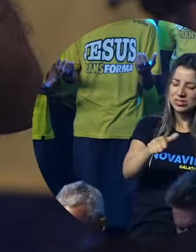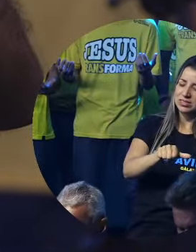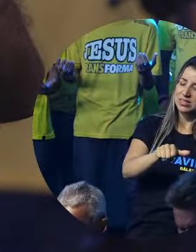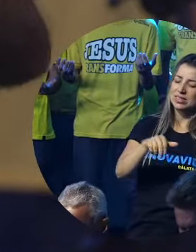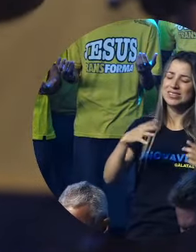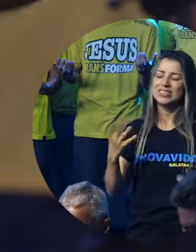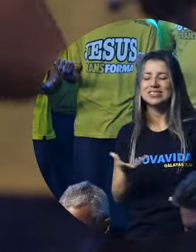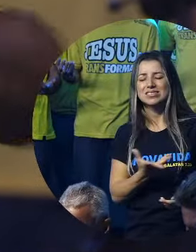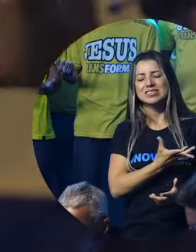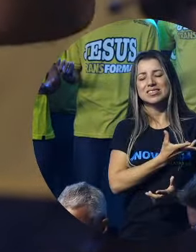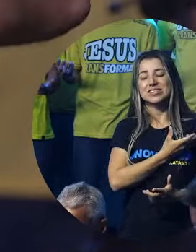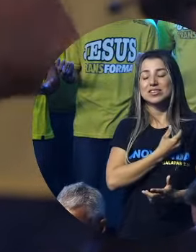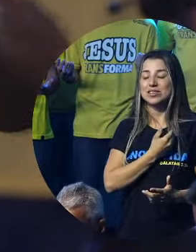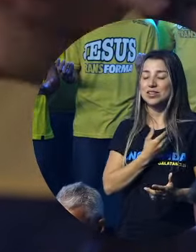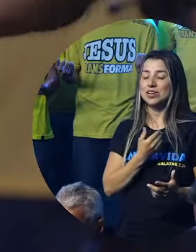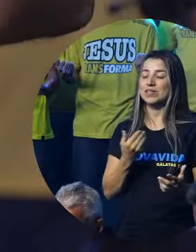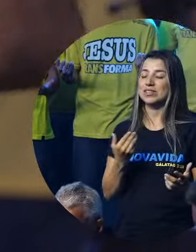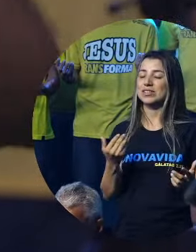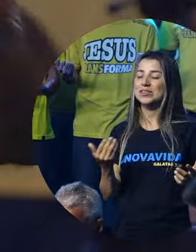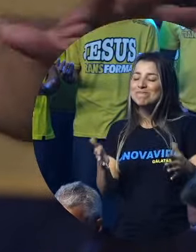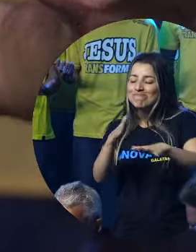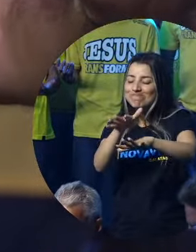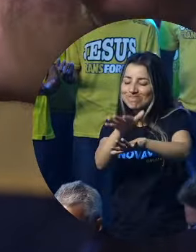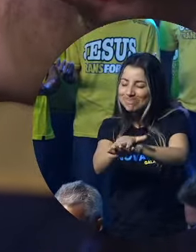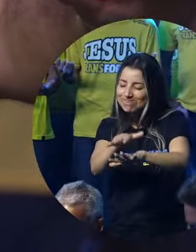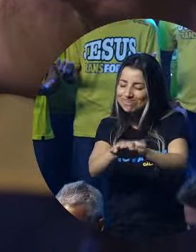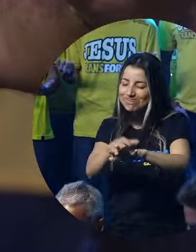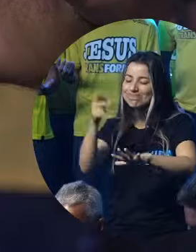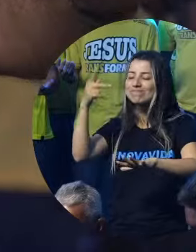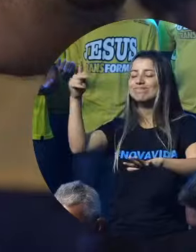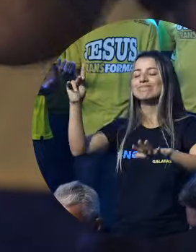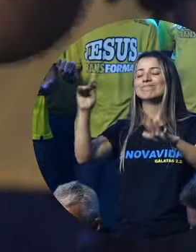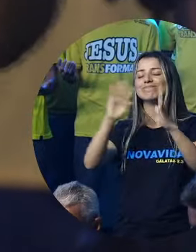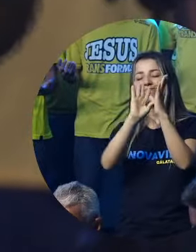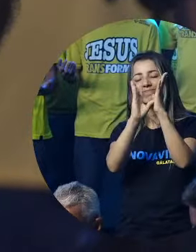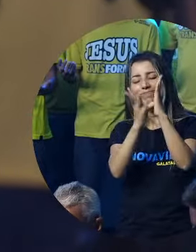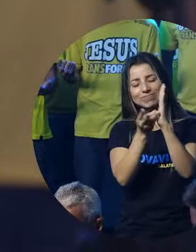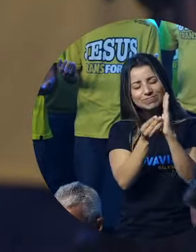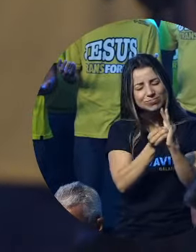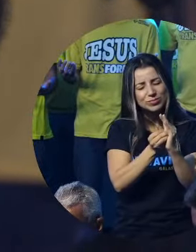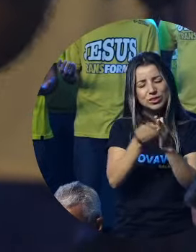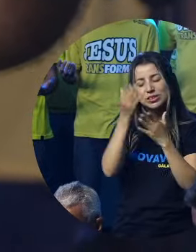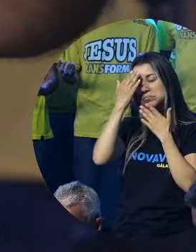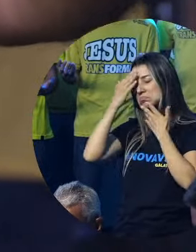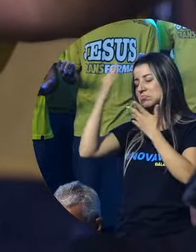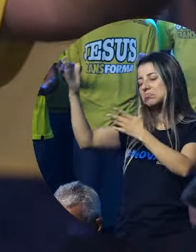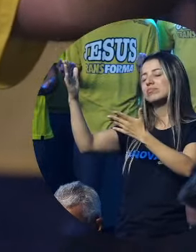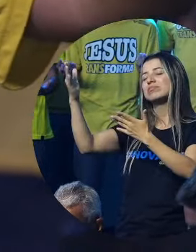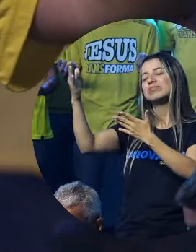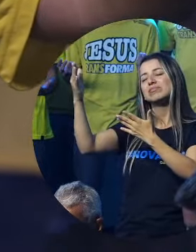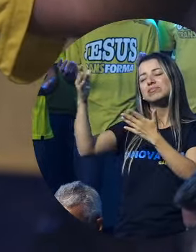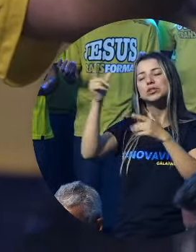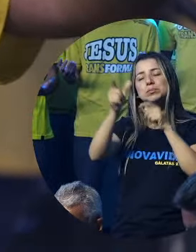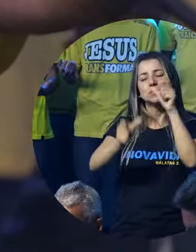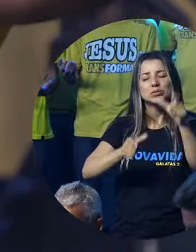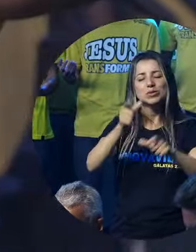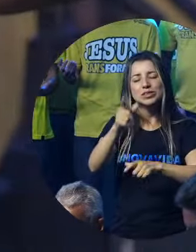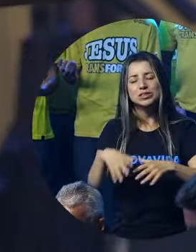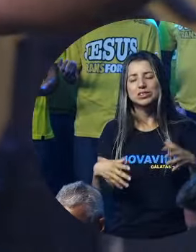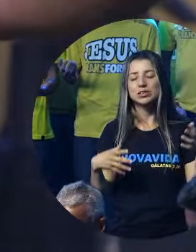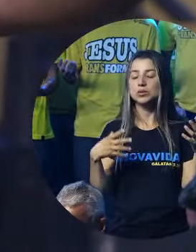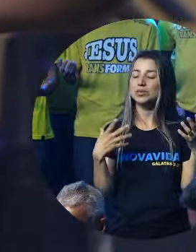batizadas, incluídas na igreja do Senhor. Muito obrigado, ó Deus, por pessoas que